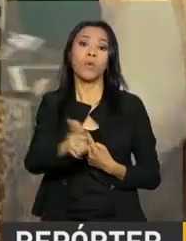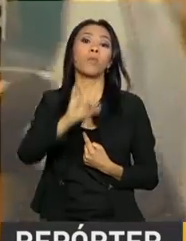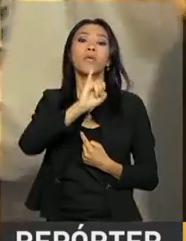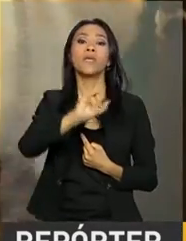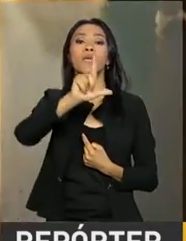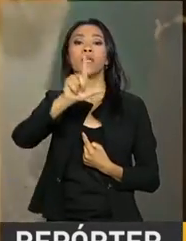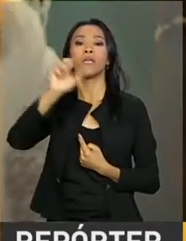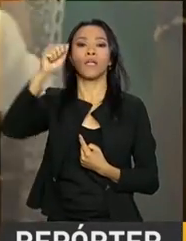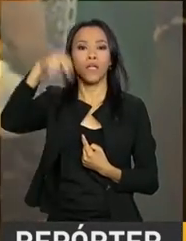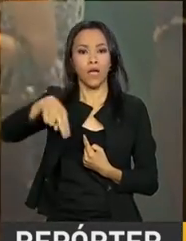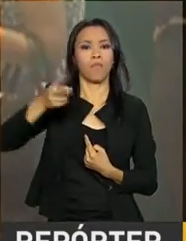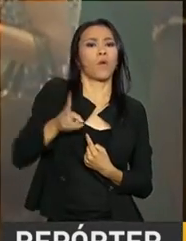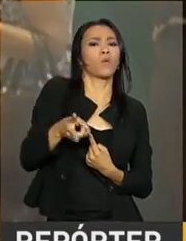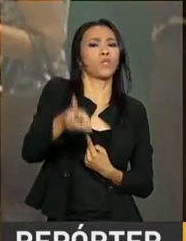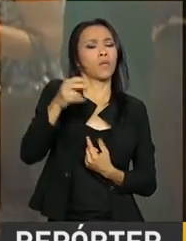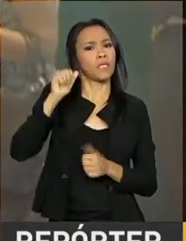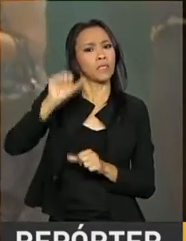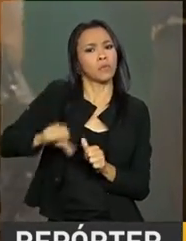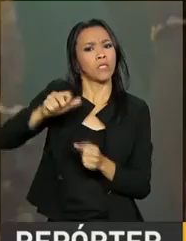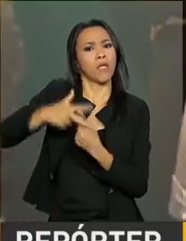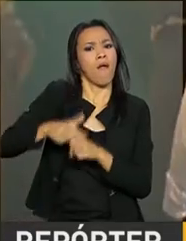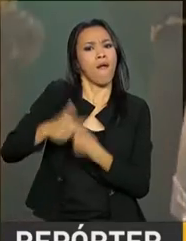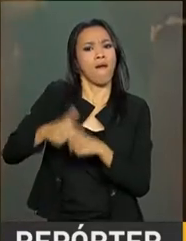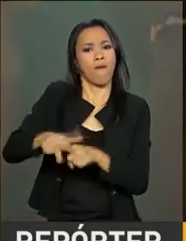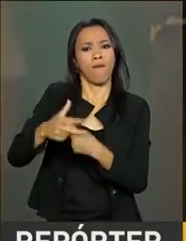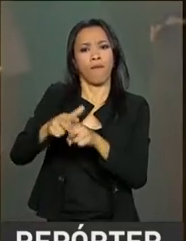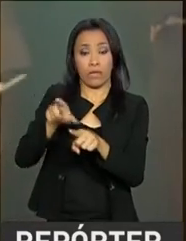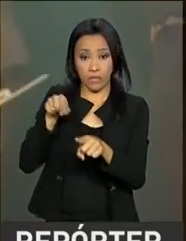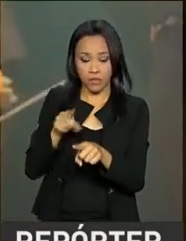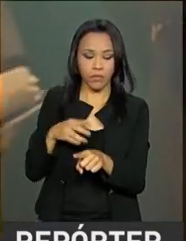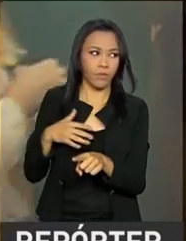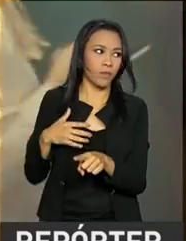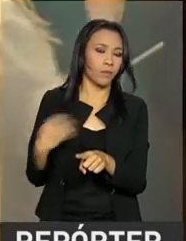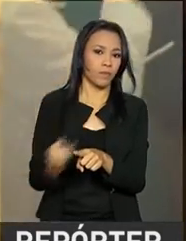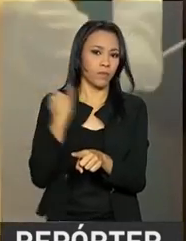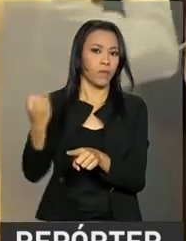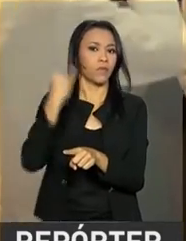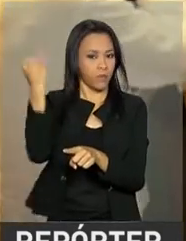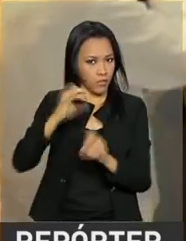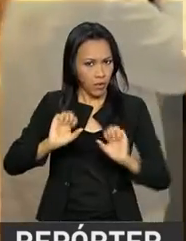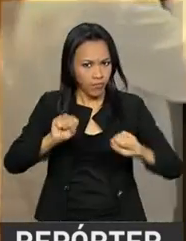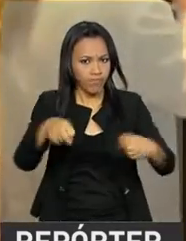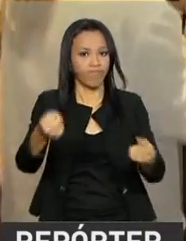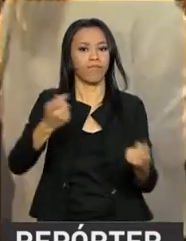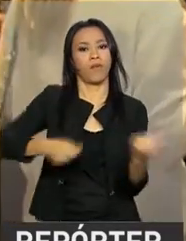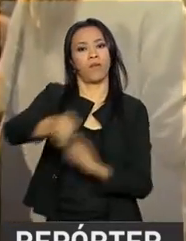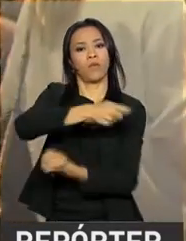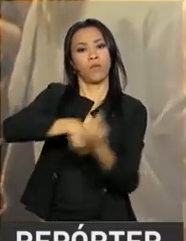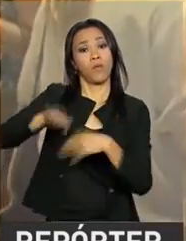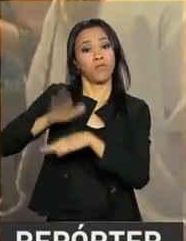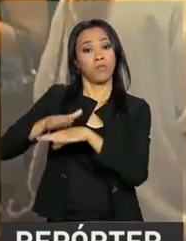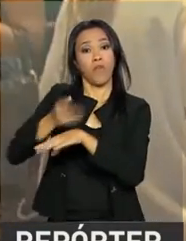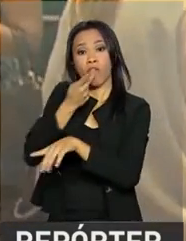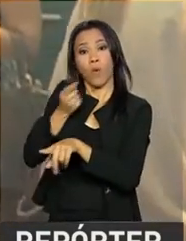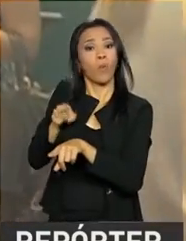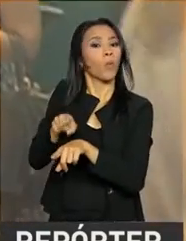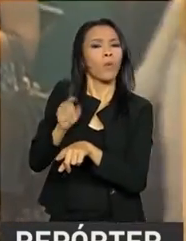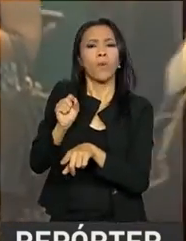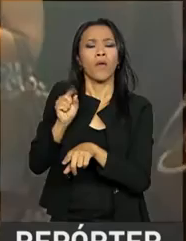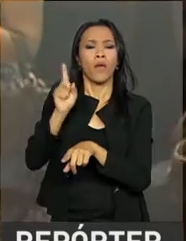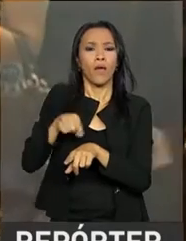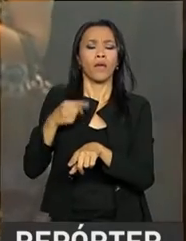em continuar no caminho de reformas e ajustes é fundamental para a recuperação da economia segundo ele a